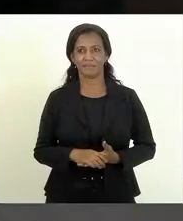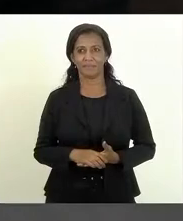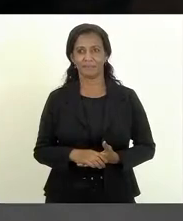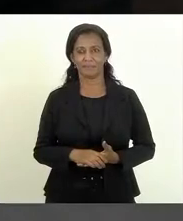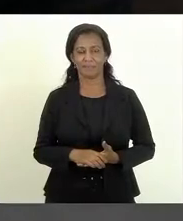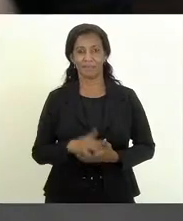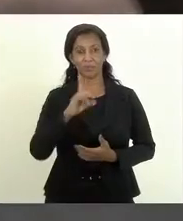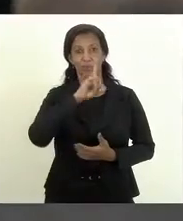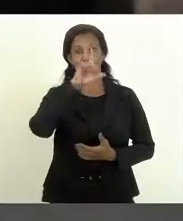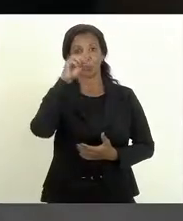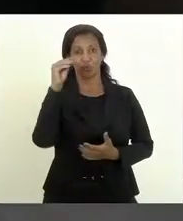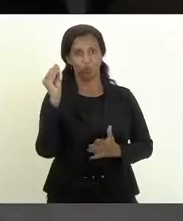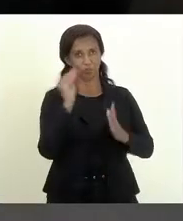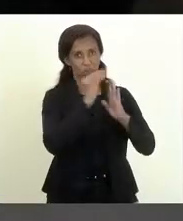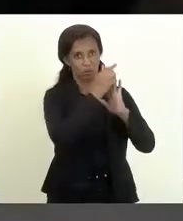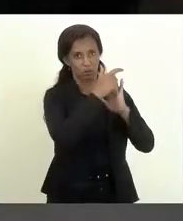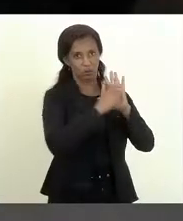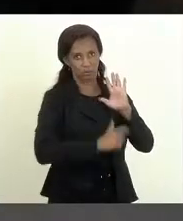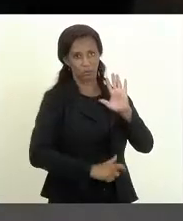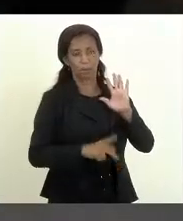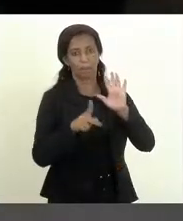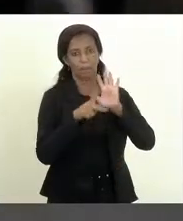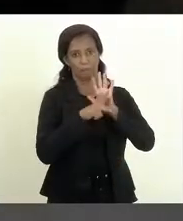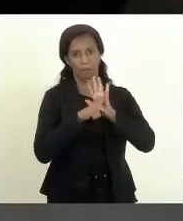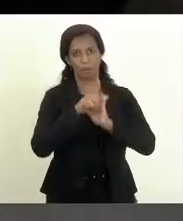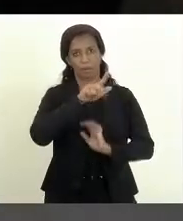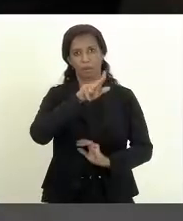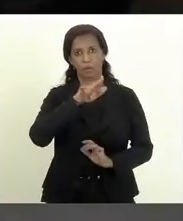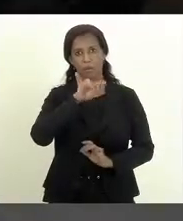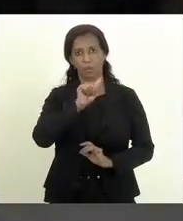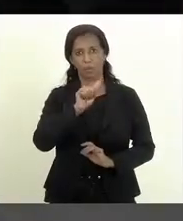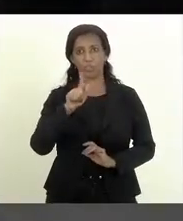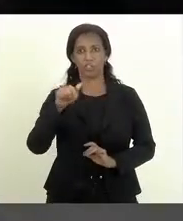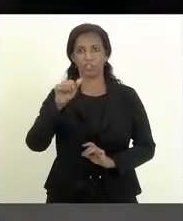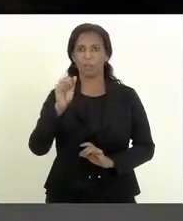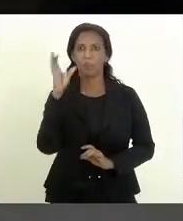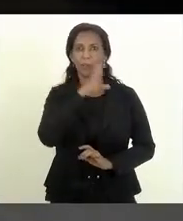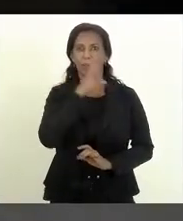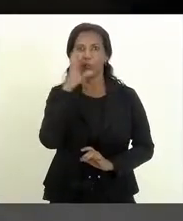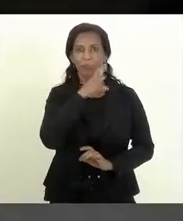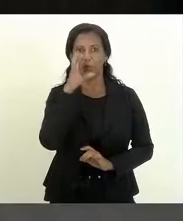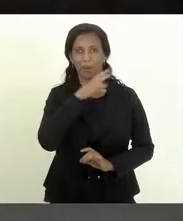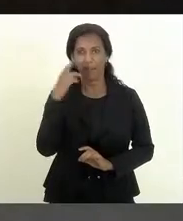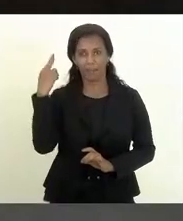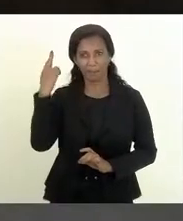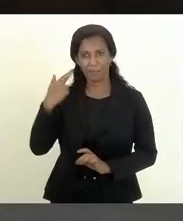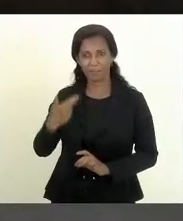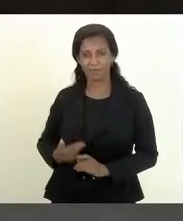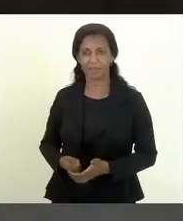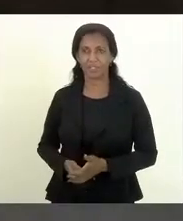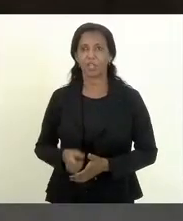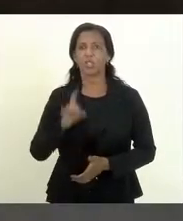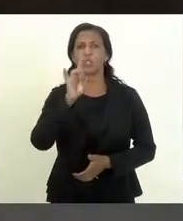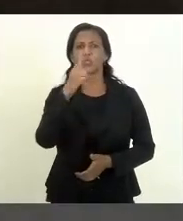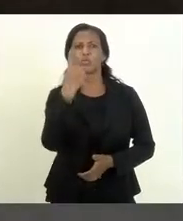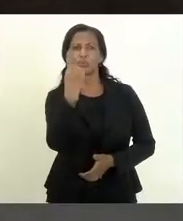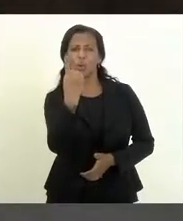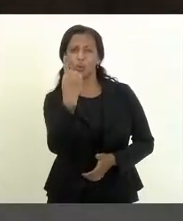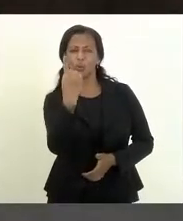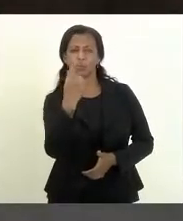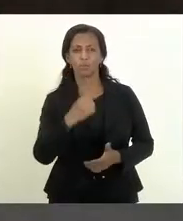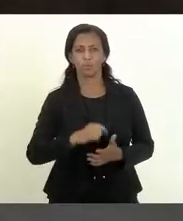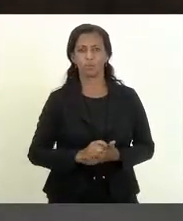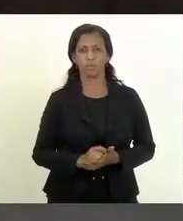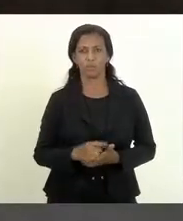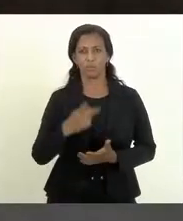do dia referente a Luiz Gama. E rapidamente, deputada Renata Souza, apenas fazer uma observação que